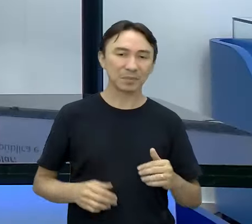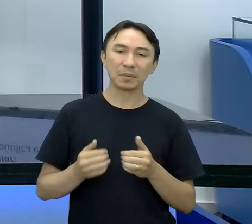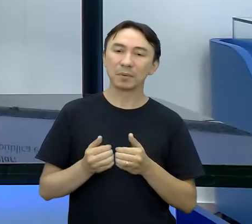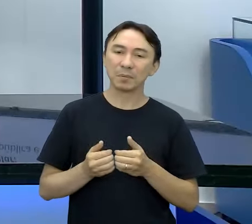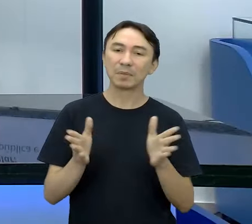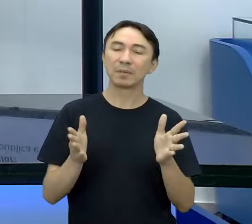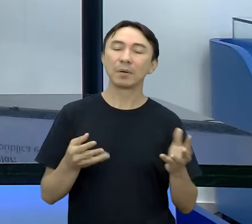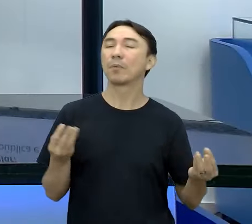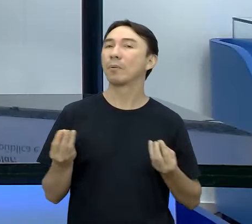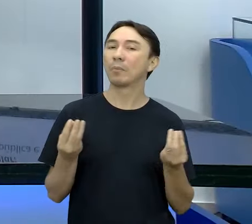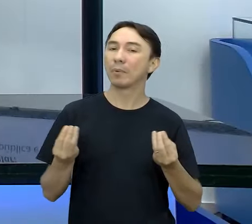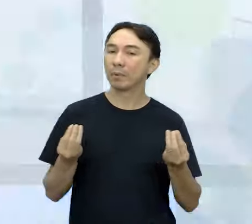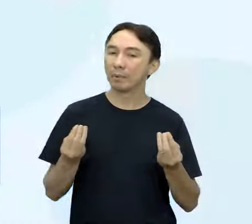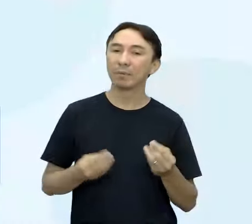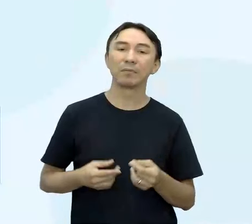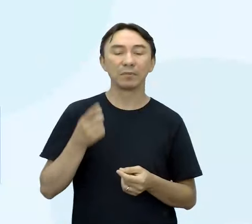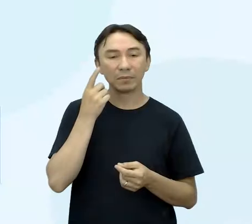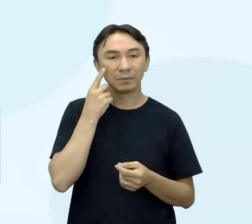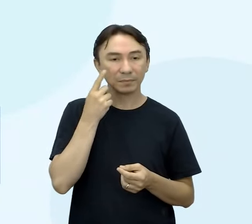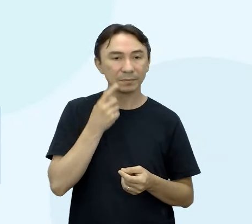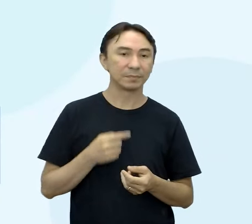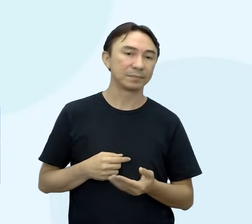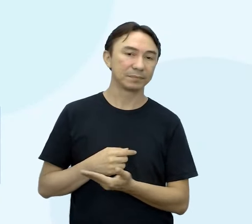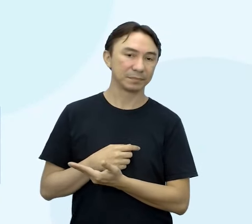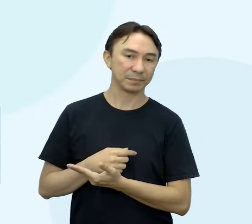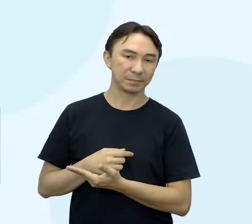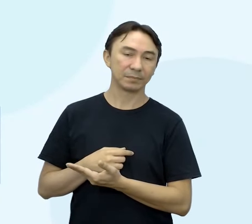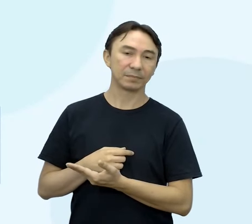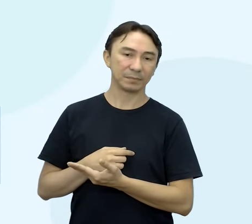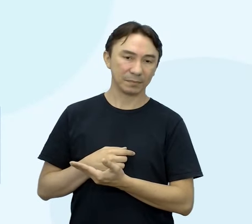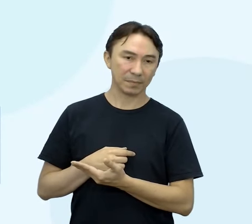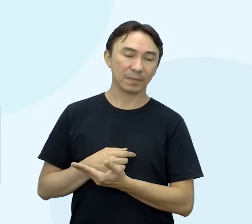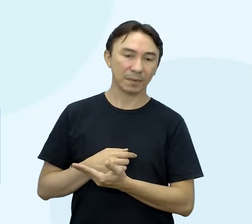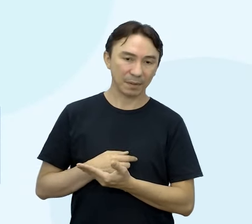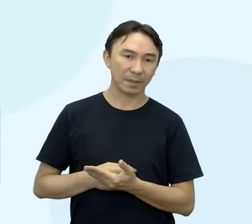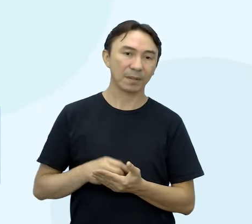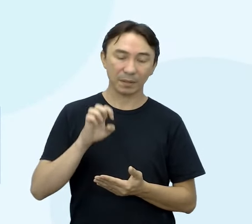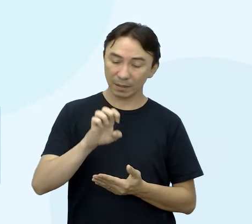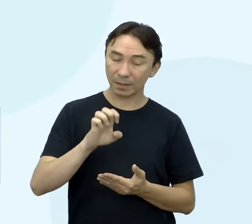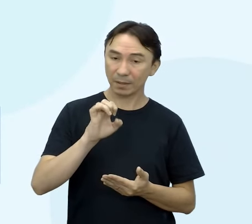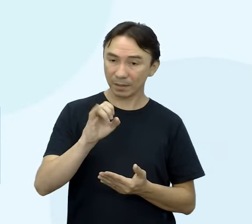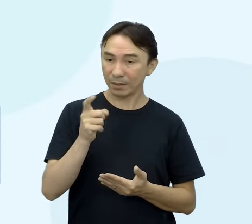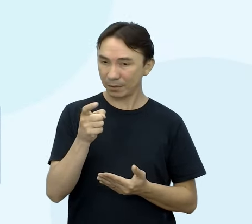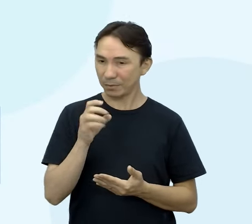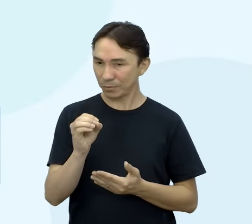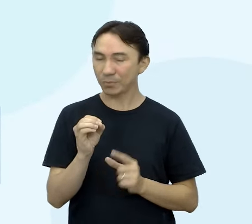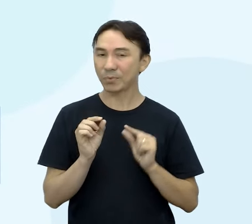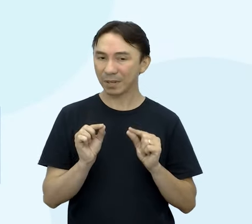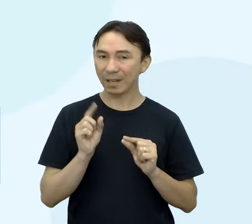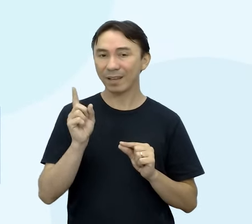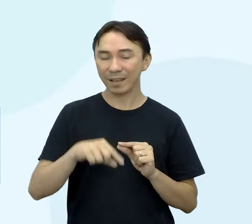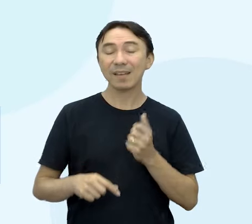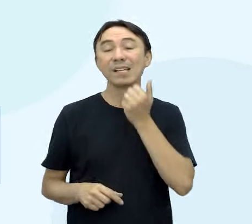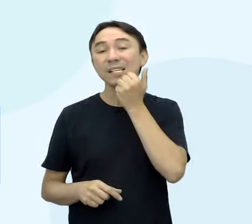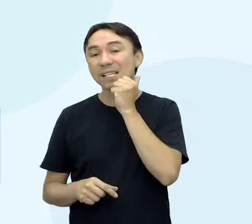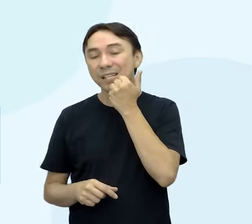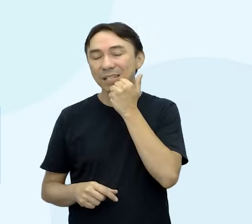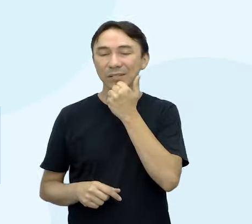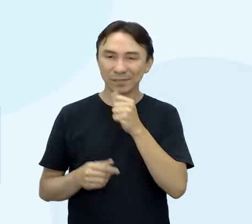o eixo estruturante? Vamos lá! Então o eixo estruturante da nossa aula de hoje é a investigação científica,